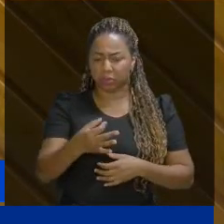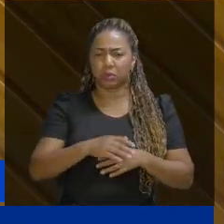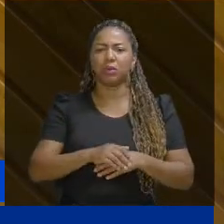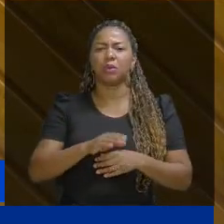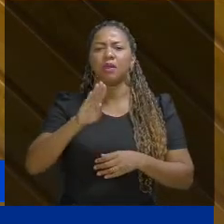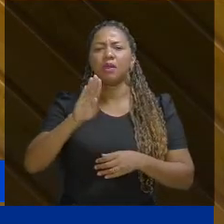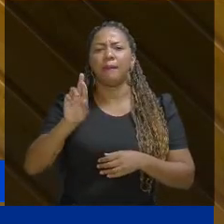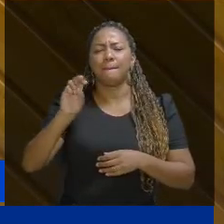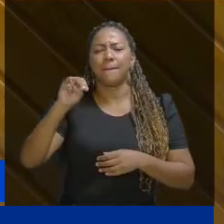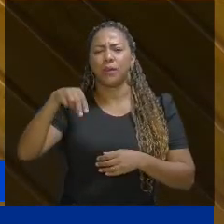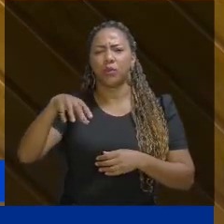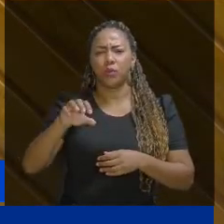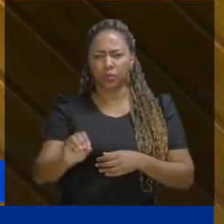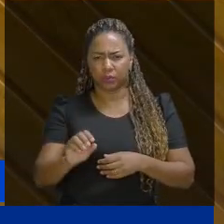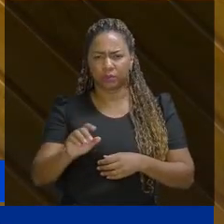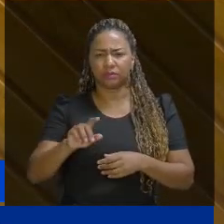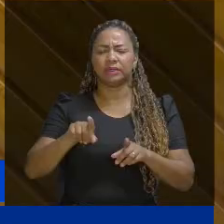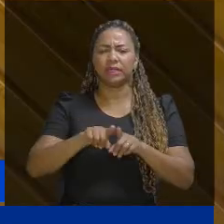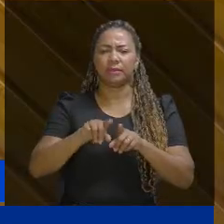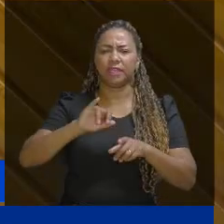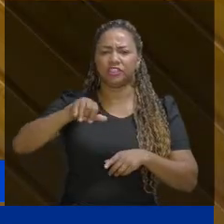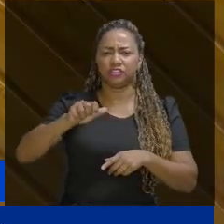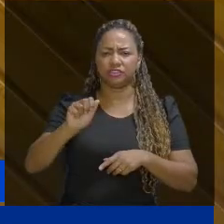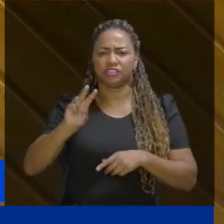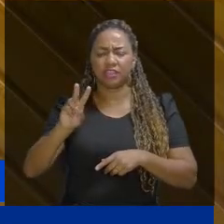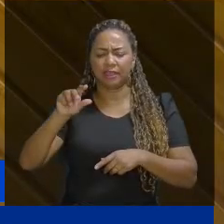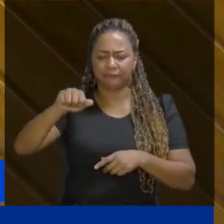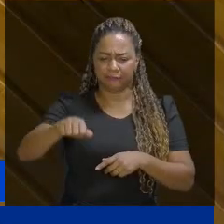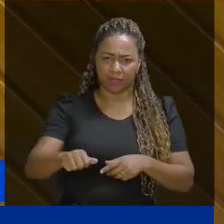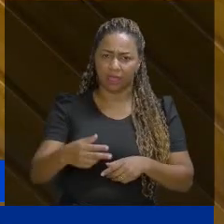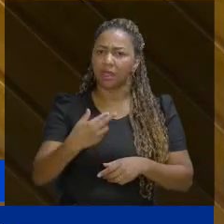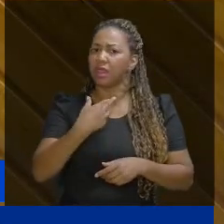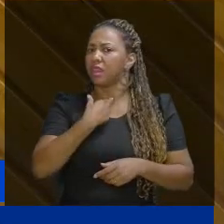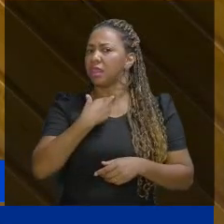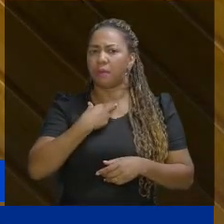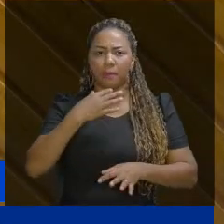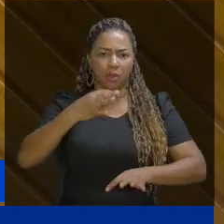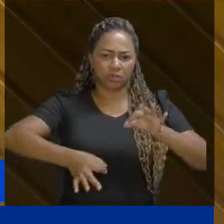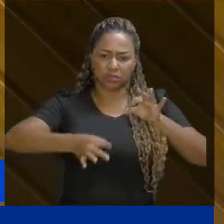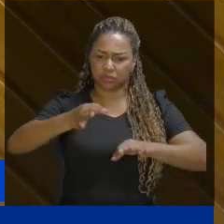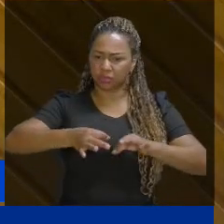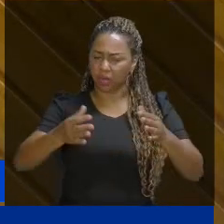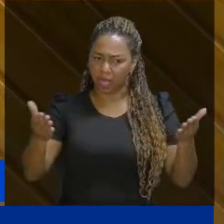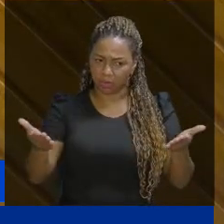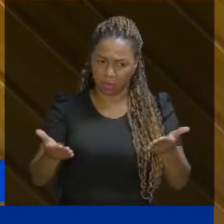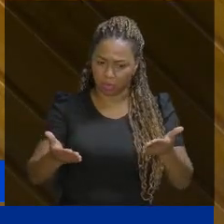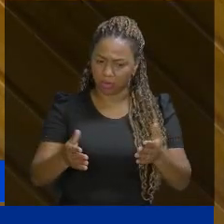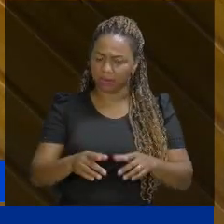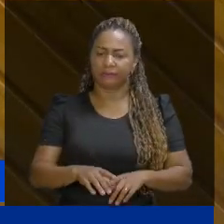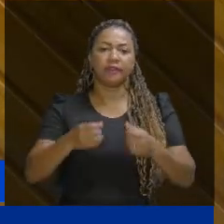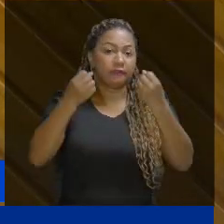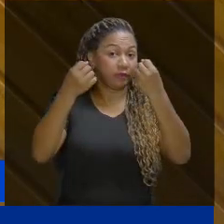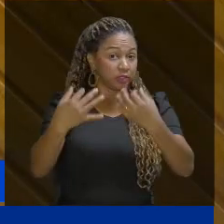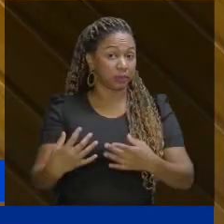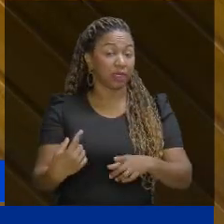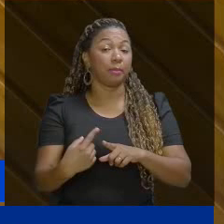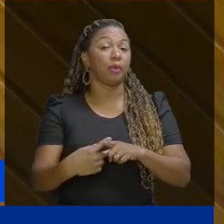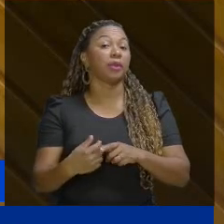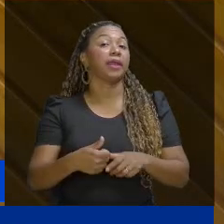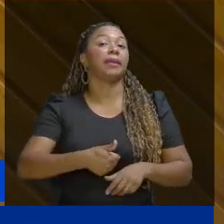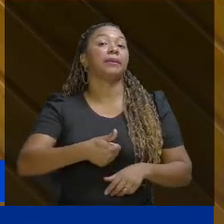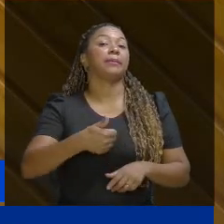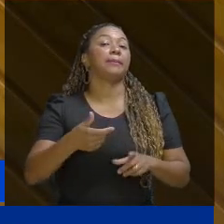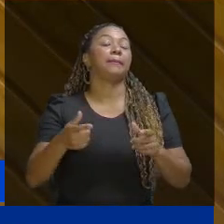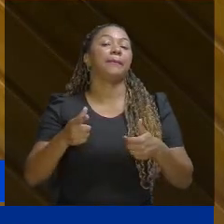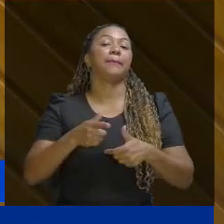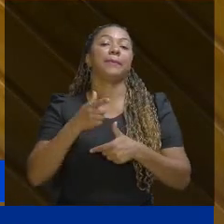de Bruno e Javan, não poderia estar sendo julgado neste momento. Explico por quê.